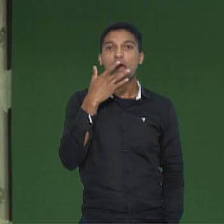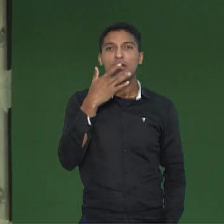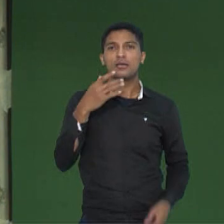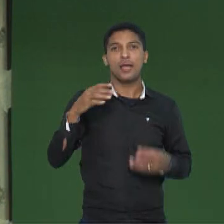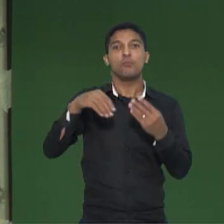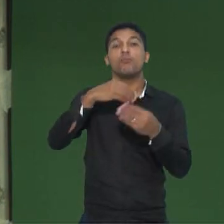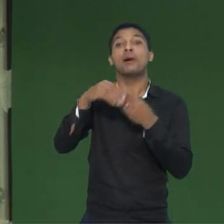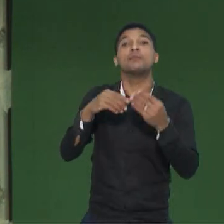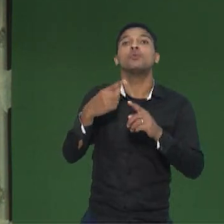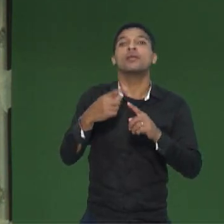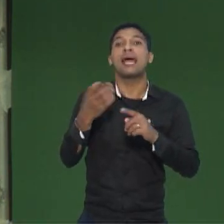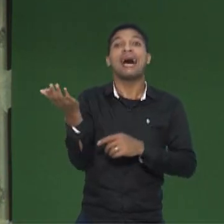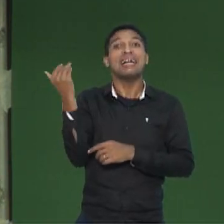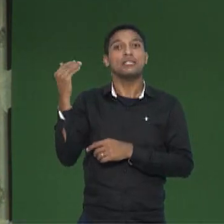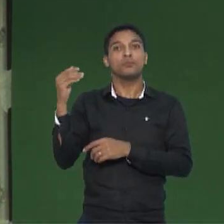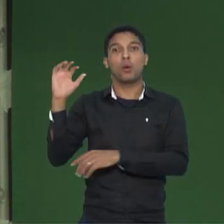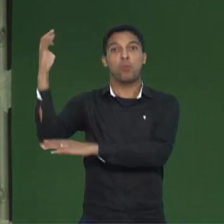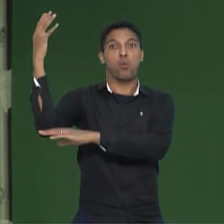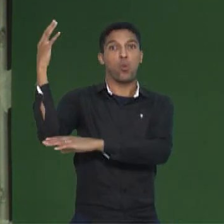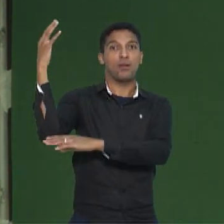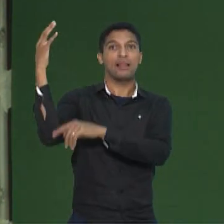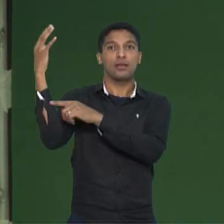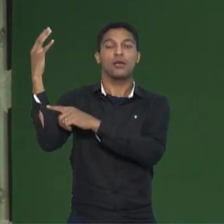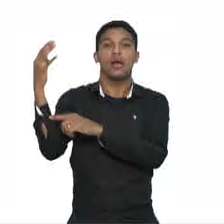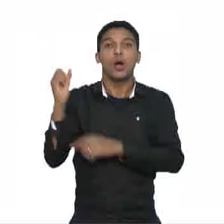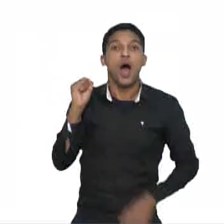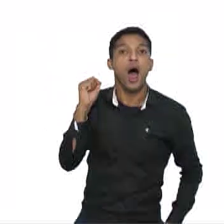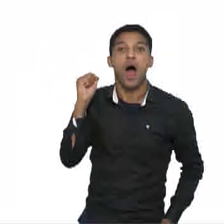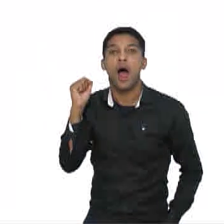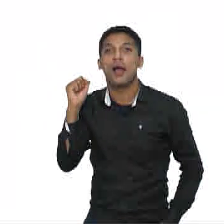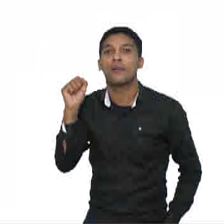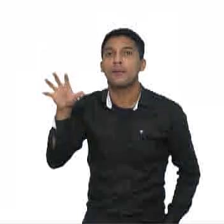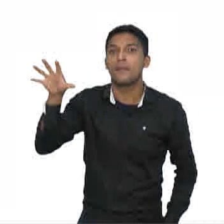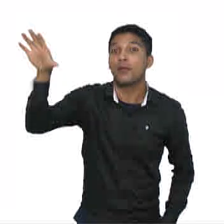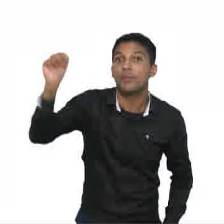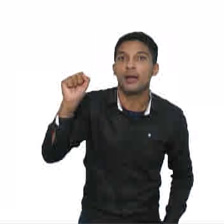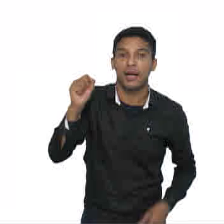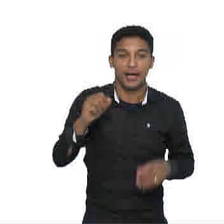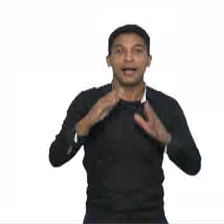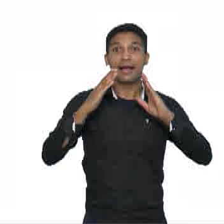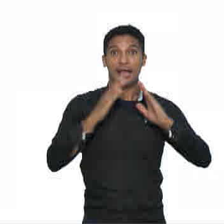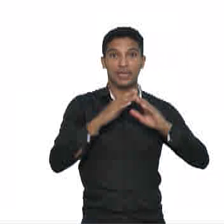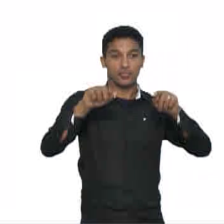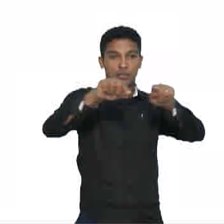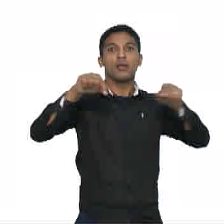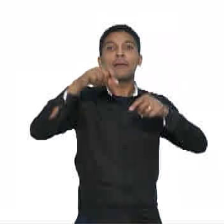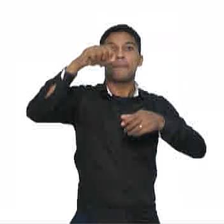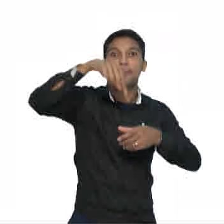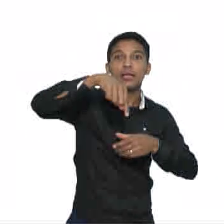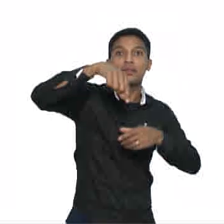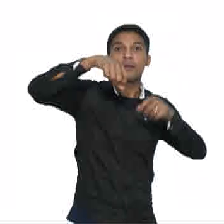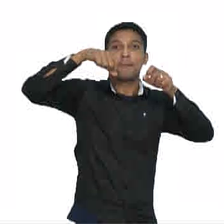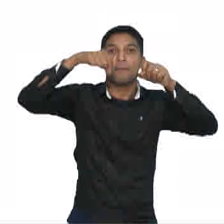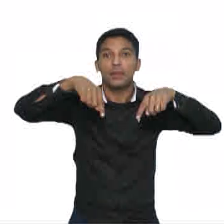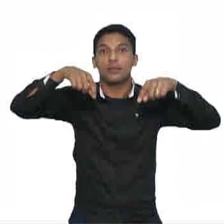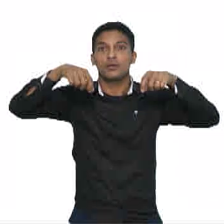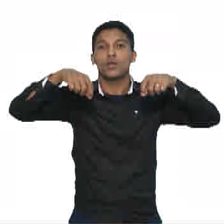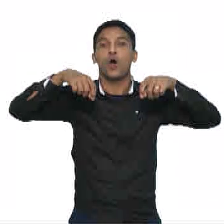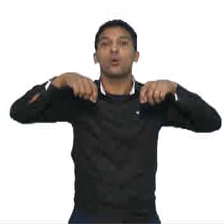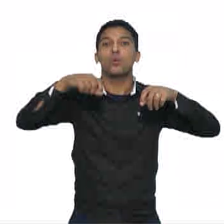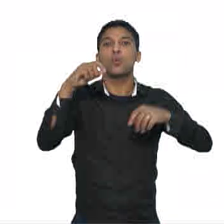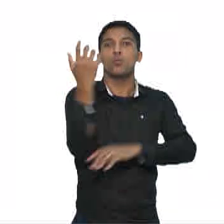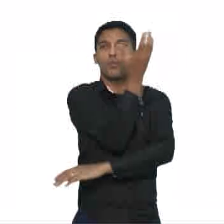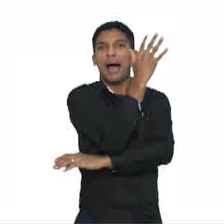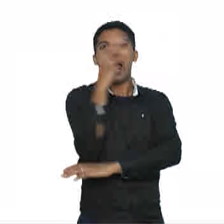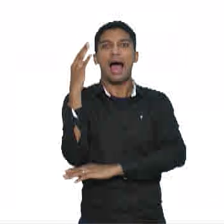espécies nativas. O México é um campeão na ideia do milho. Na América do Sul também.